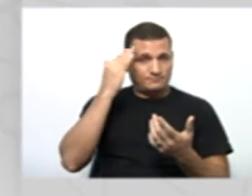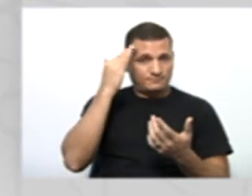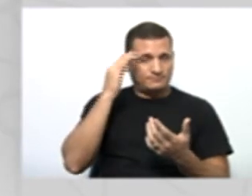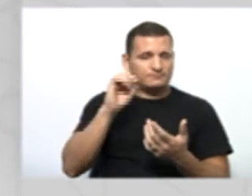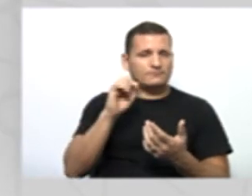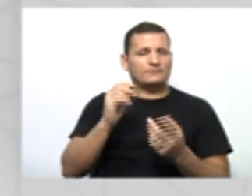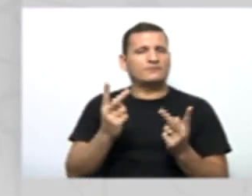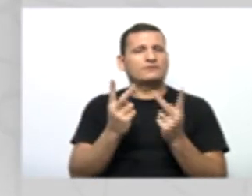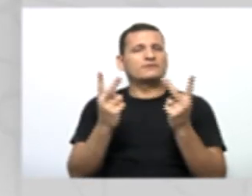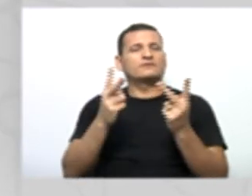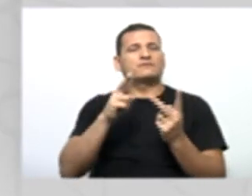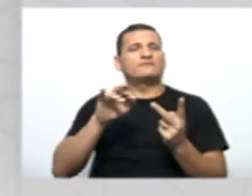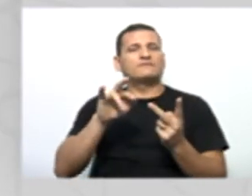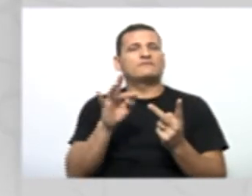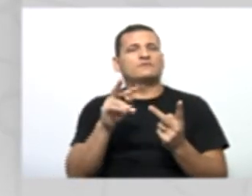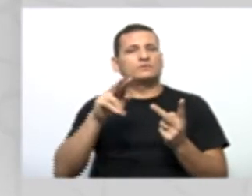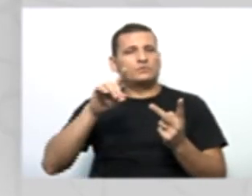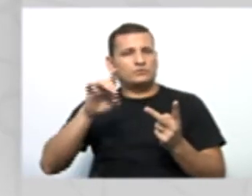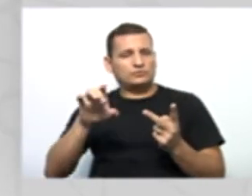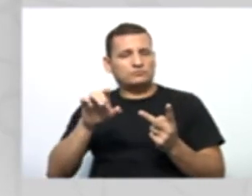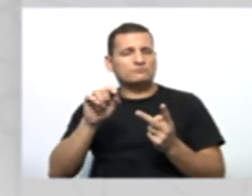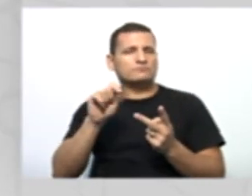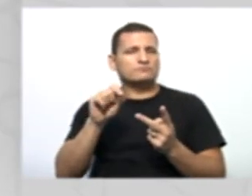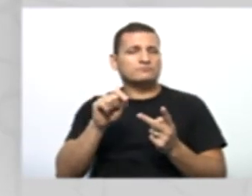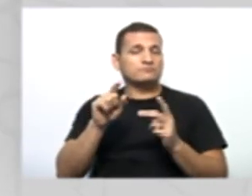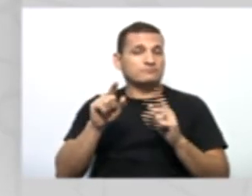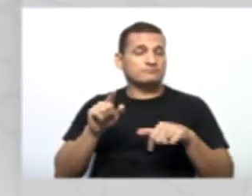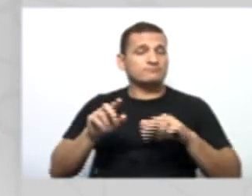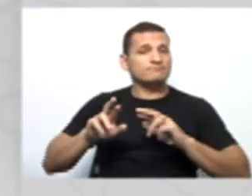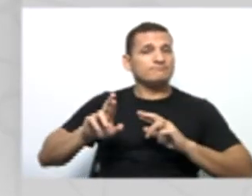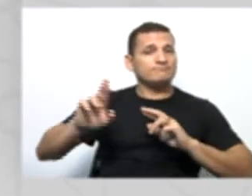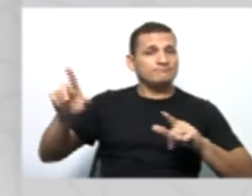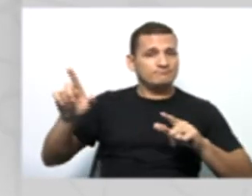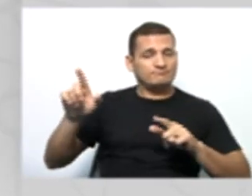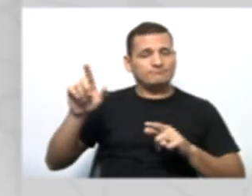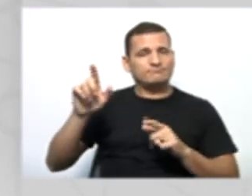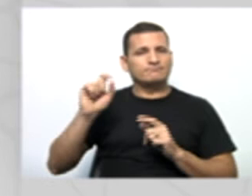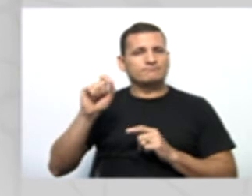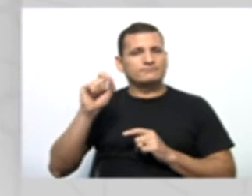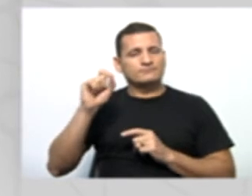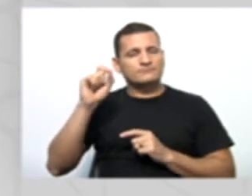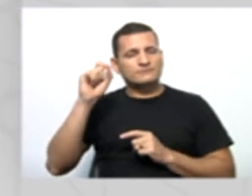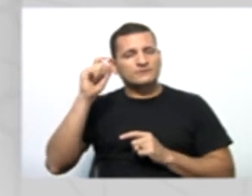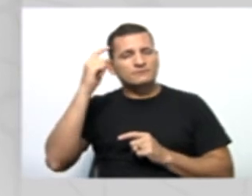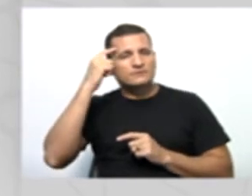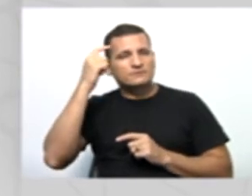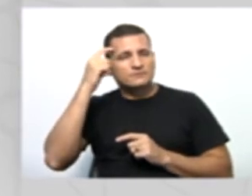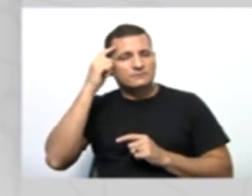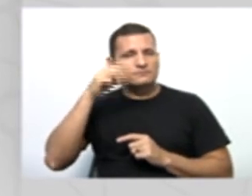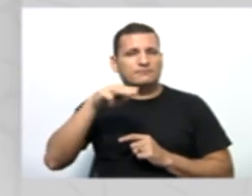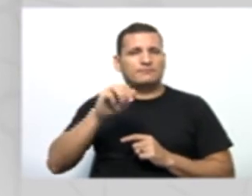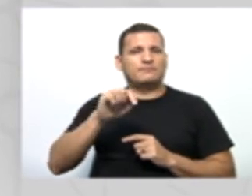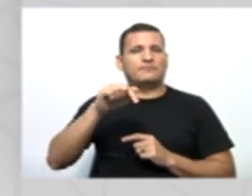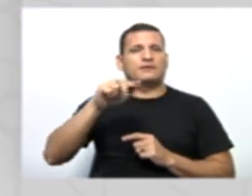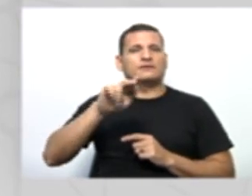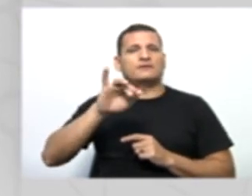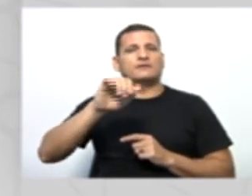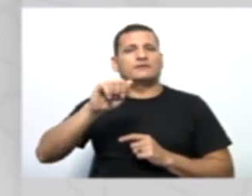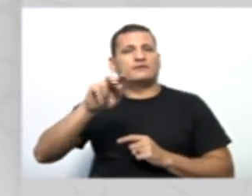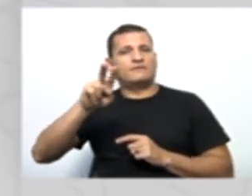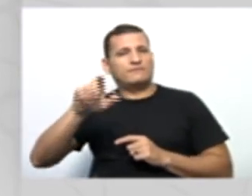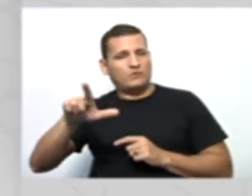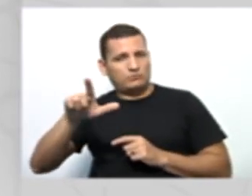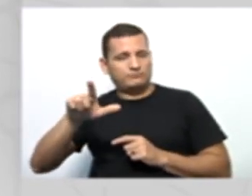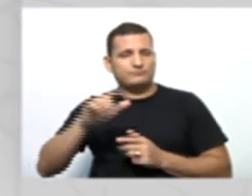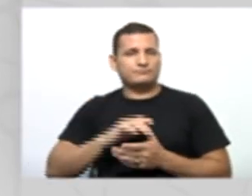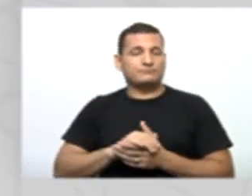de virtude já é uma concepção de virtude diferente daquela concepção trabalhada por Maquiavel. Uma concepção de virtude